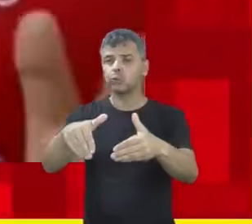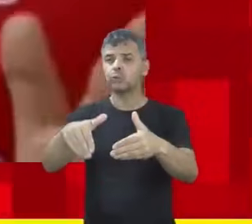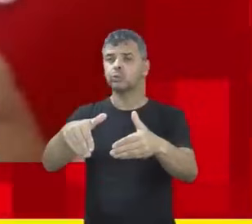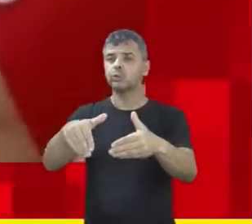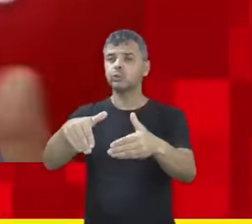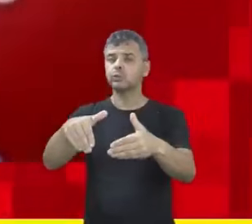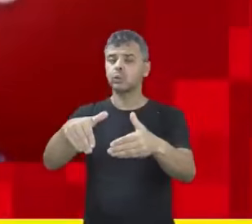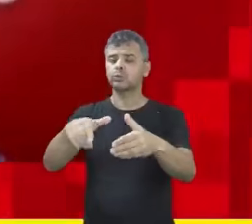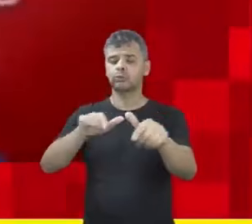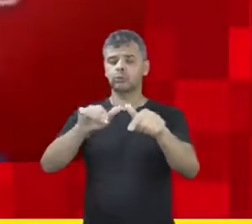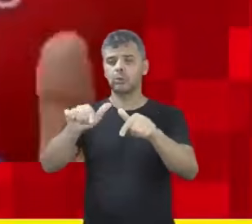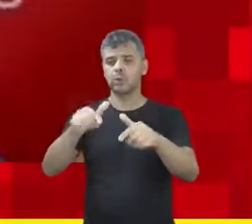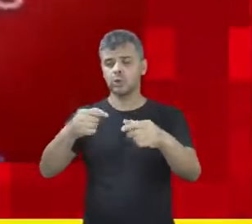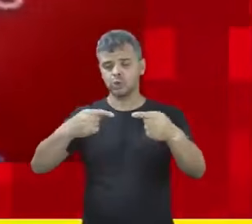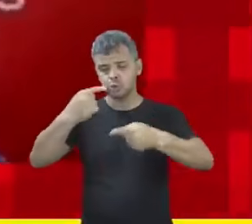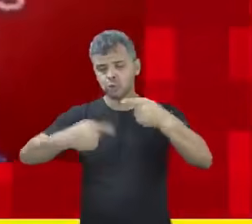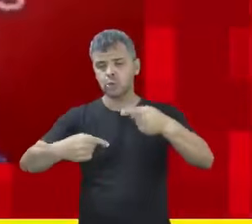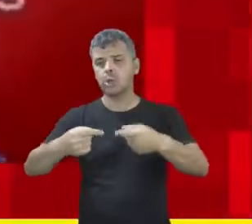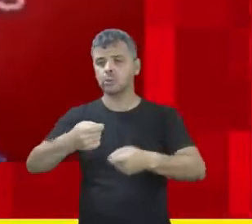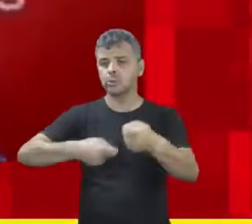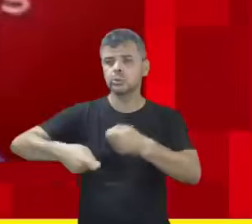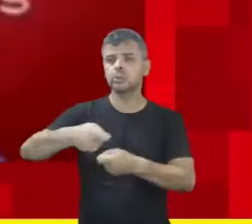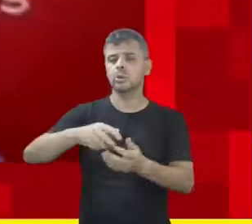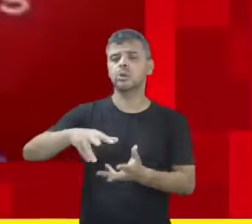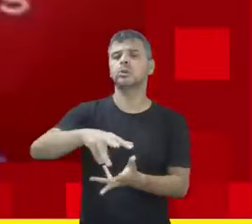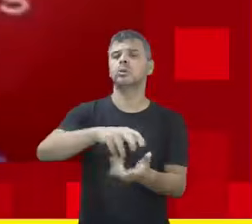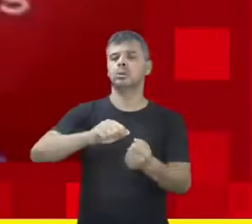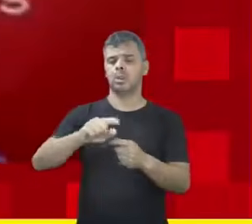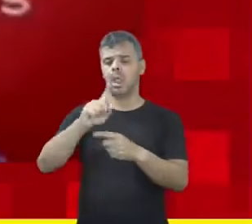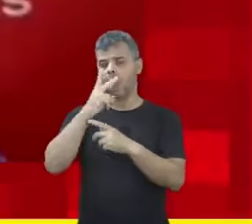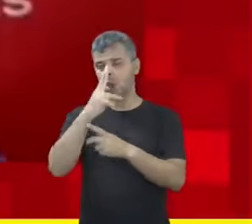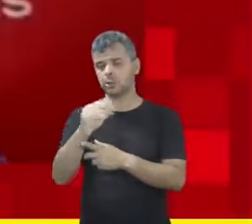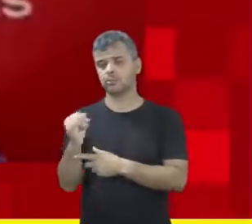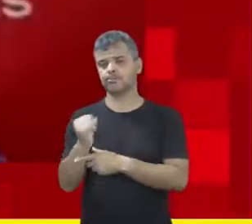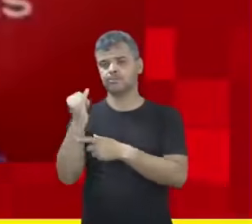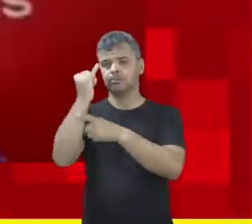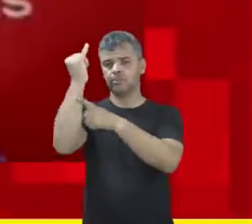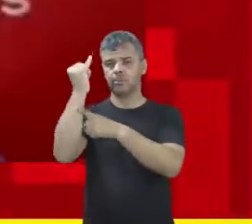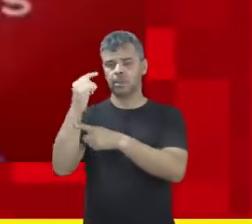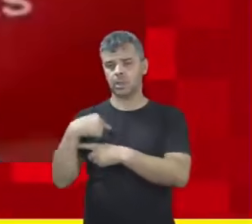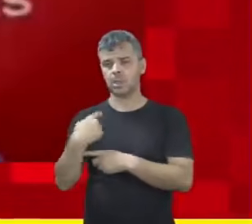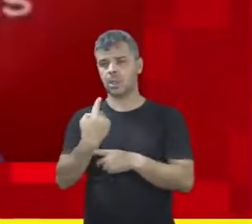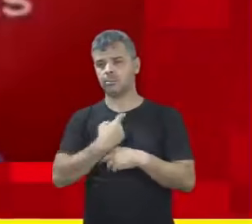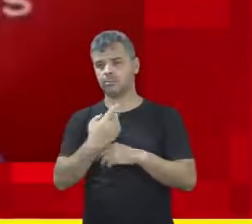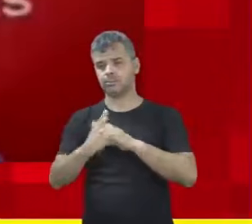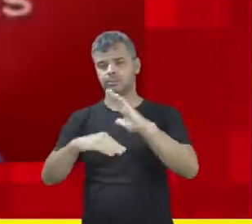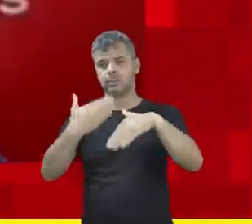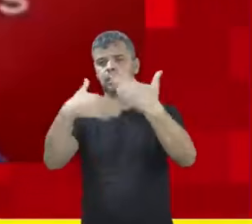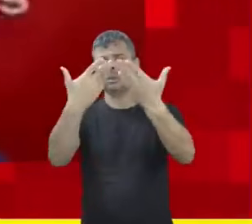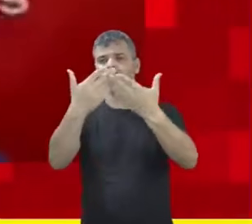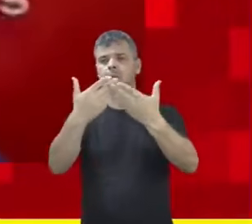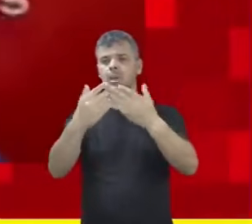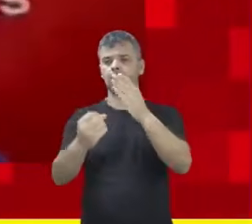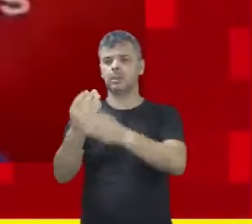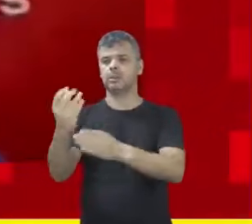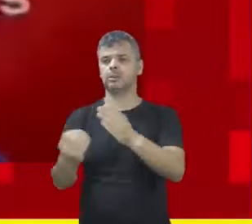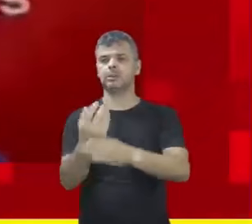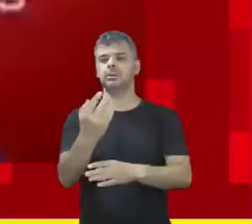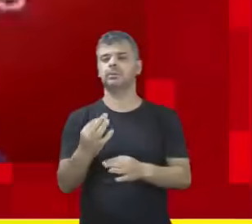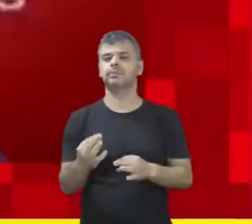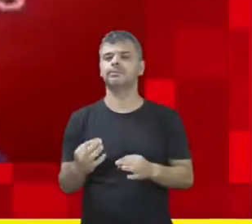discussões econômicas, sustentáveis. Eu acho isso muito importante para a gente avançar e produzir